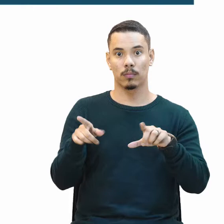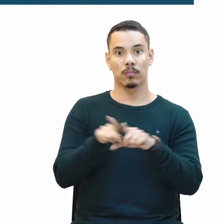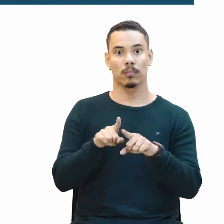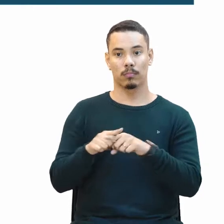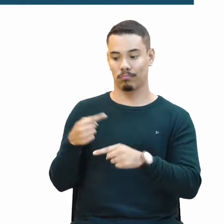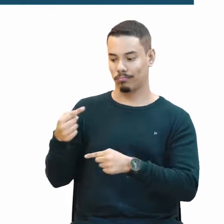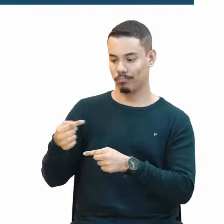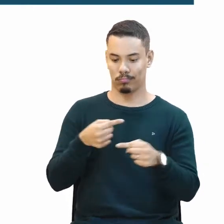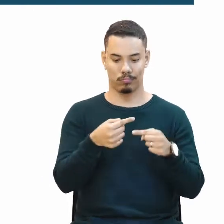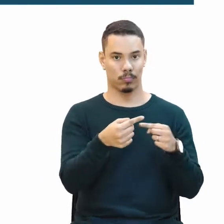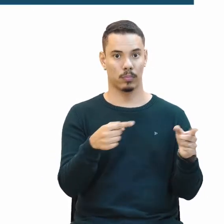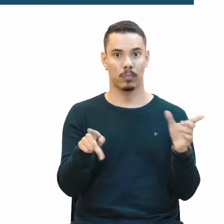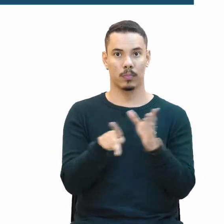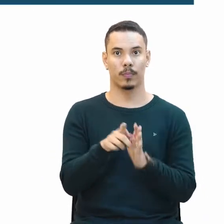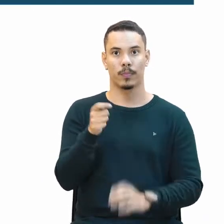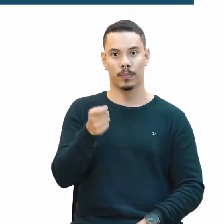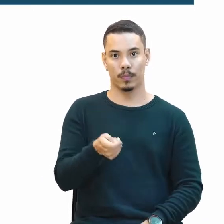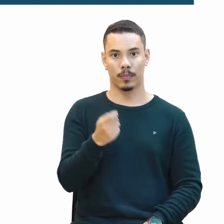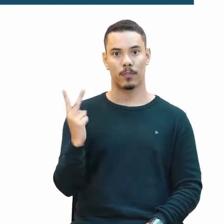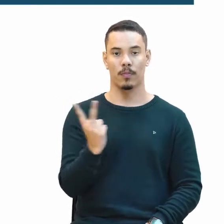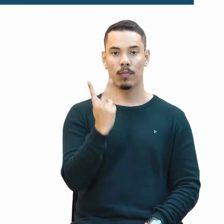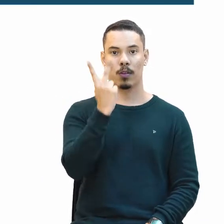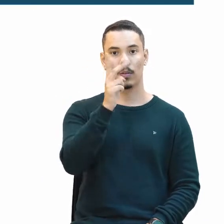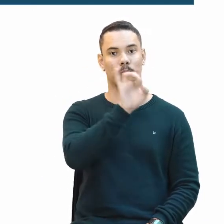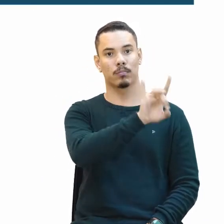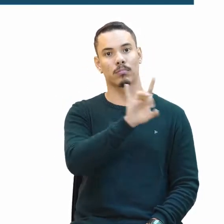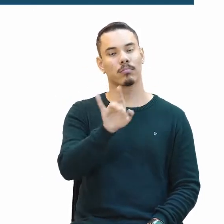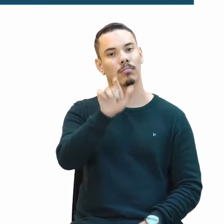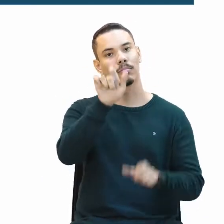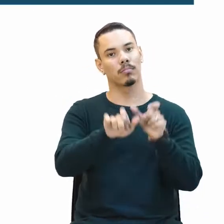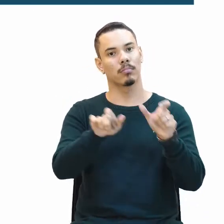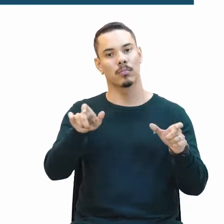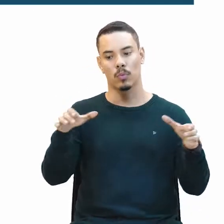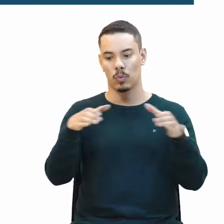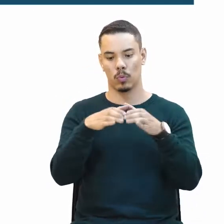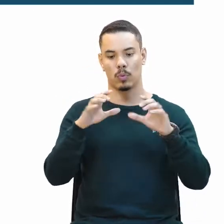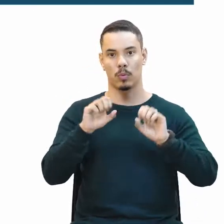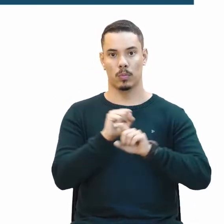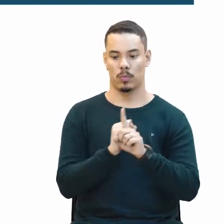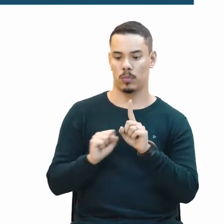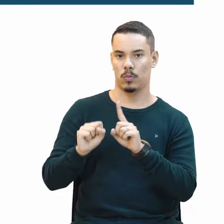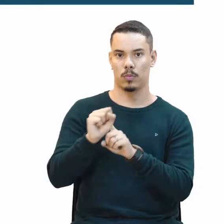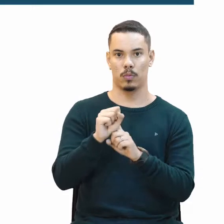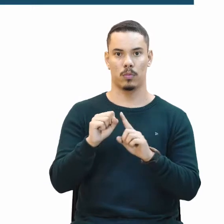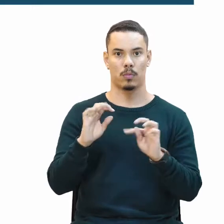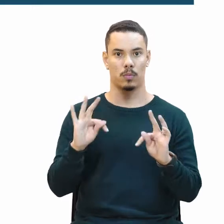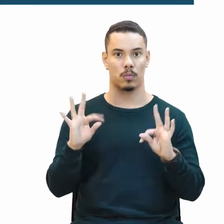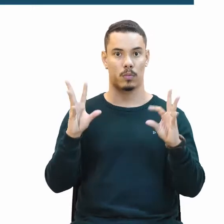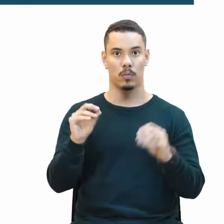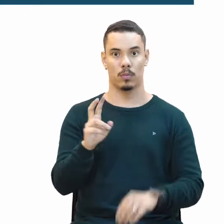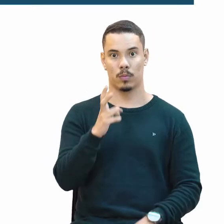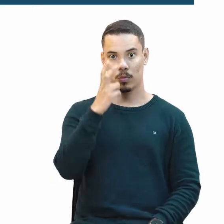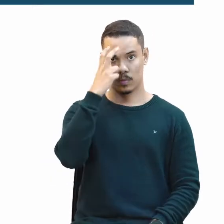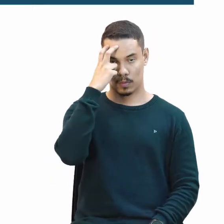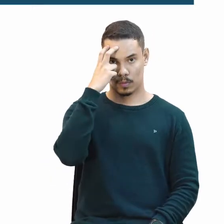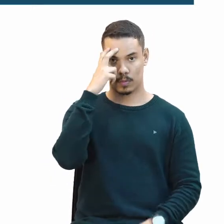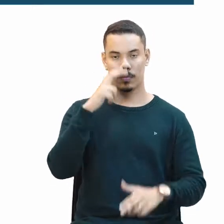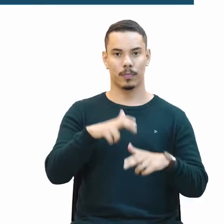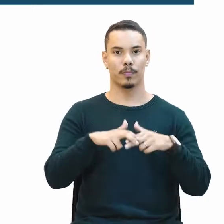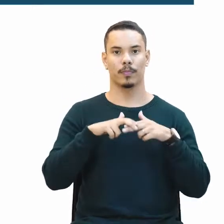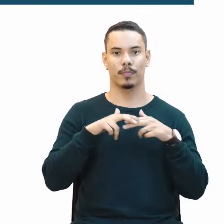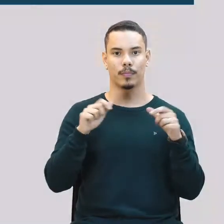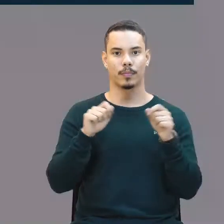nas atitudes e nos valores de indivíduos, grupos sociais, sociedades e culturas. Então, essas são